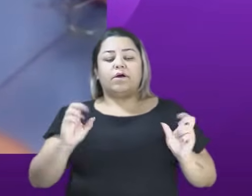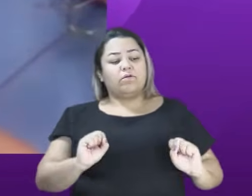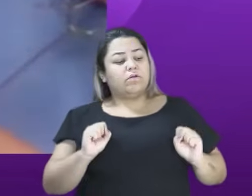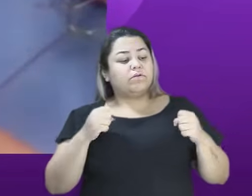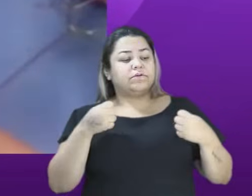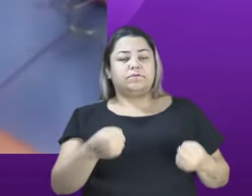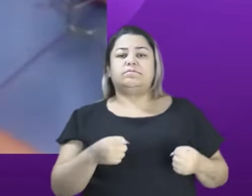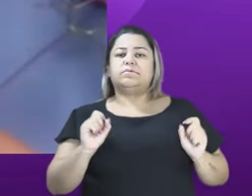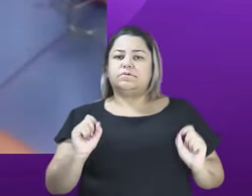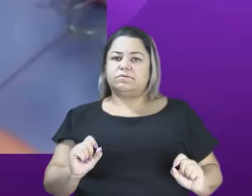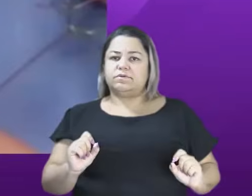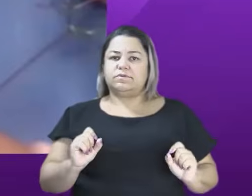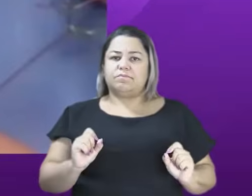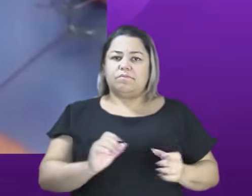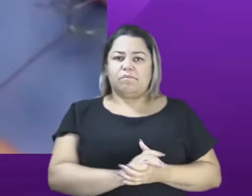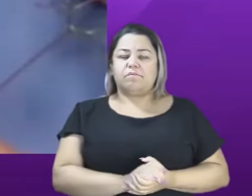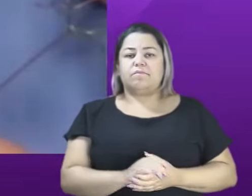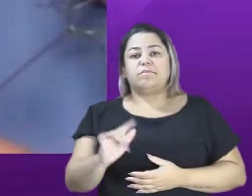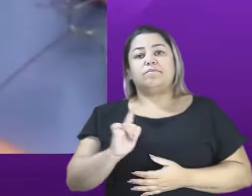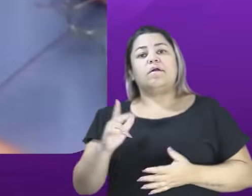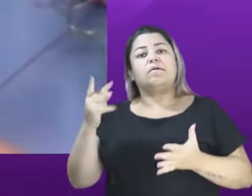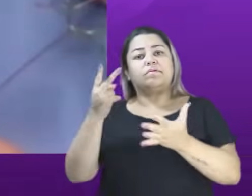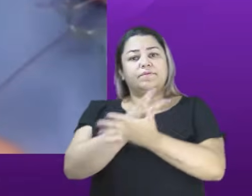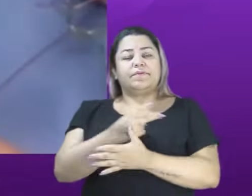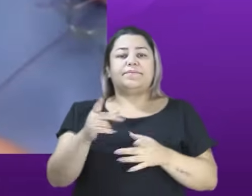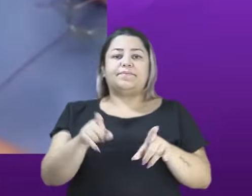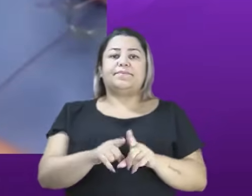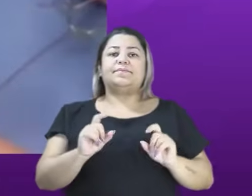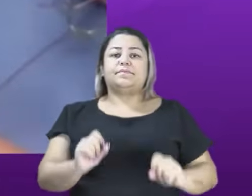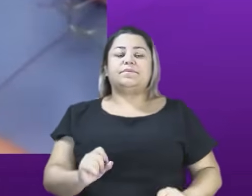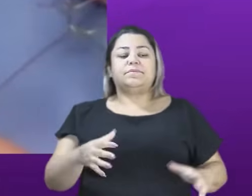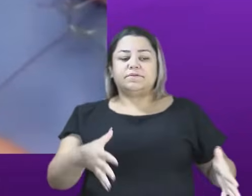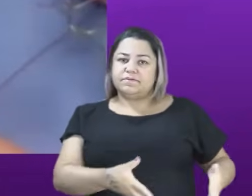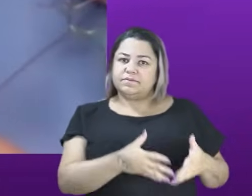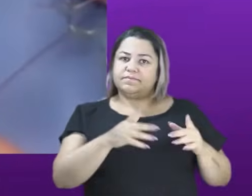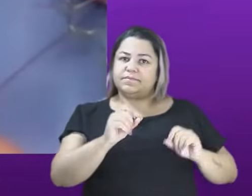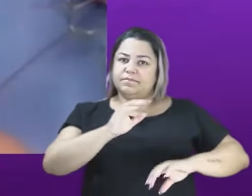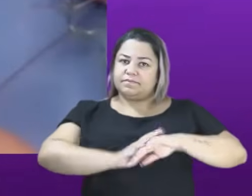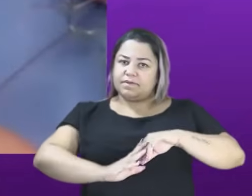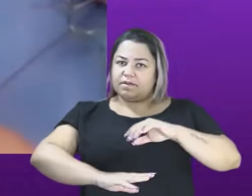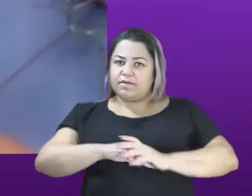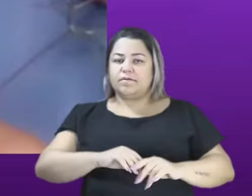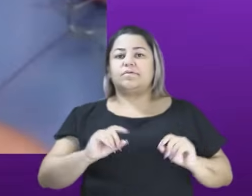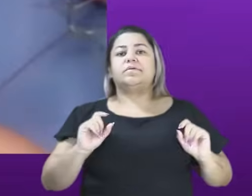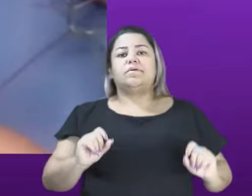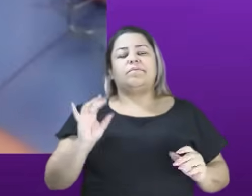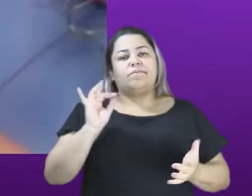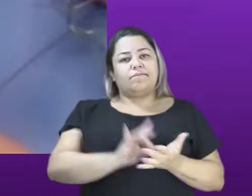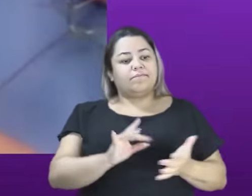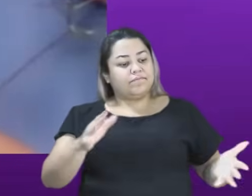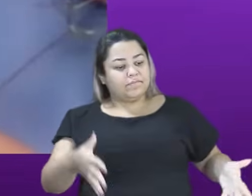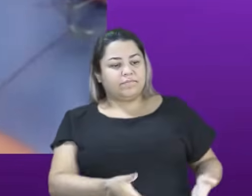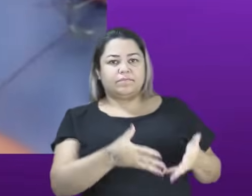esforço que tem ocorrido, né, a partir dessas iniciativas e ações que, de fato, promovem